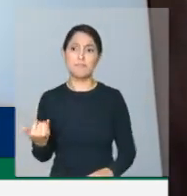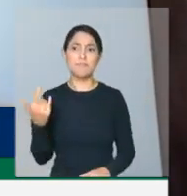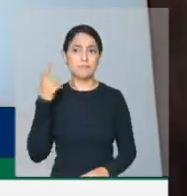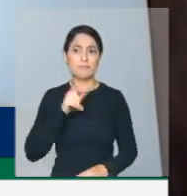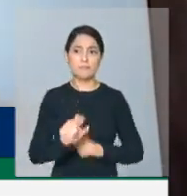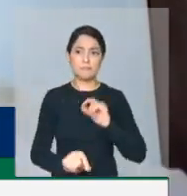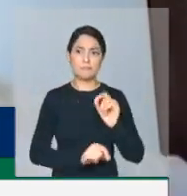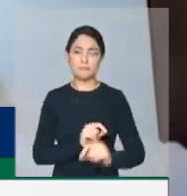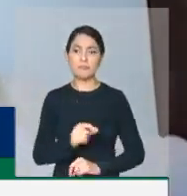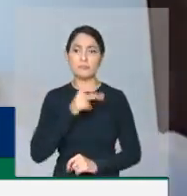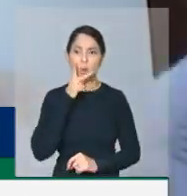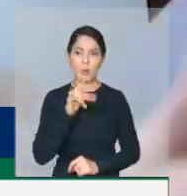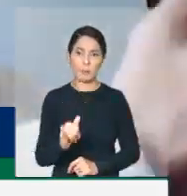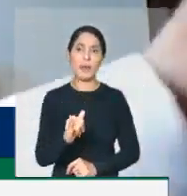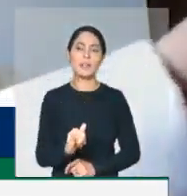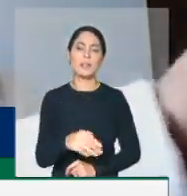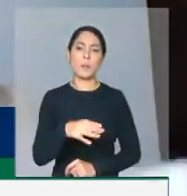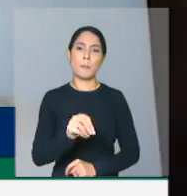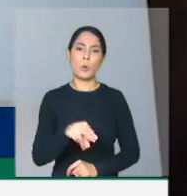família monoparentais.